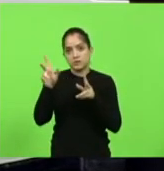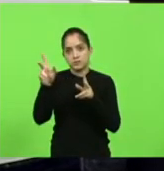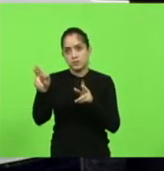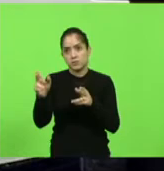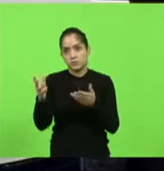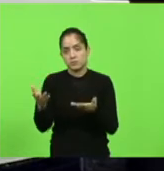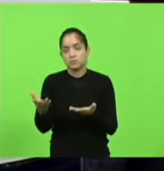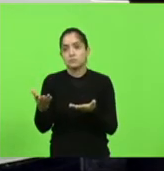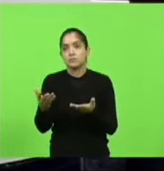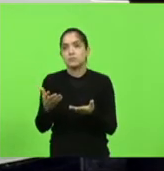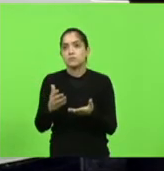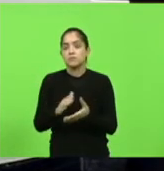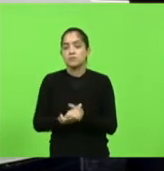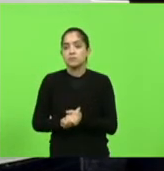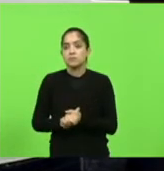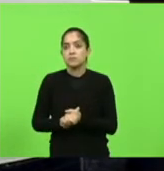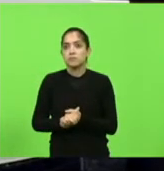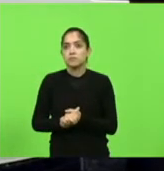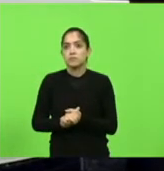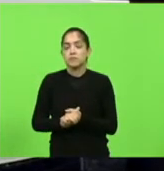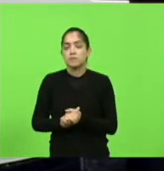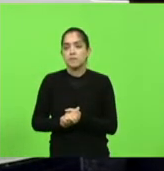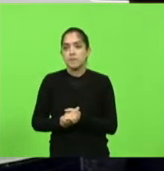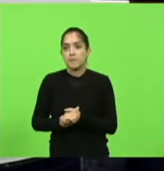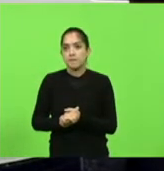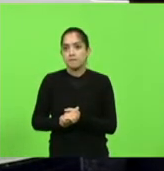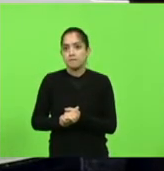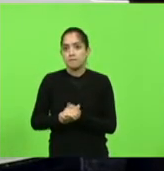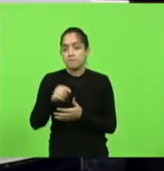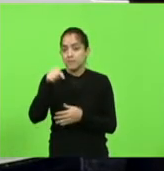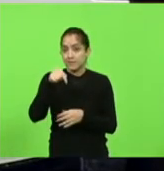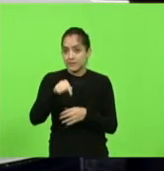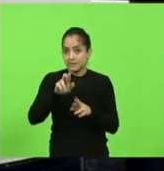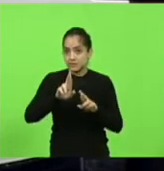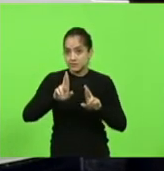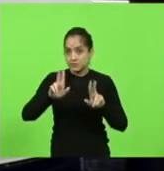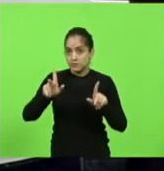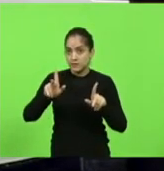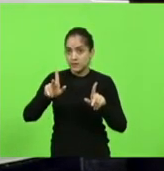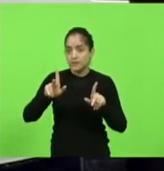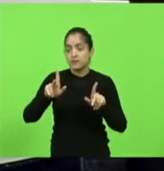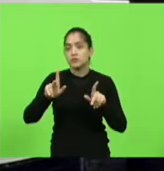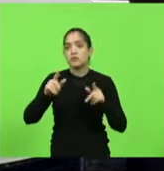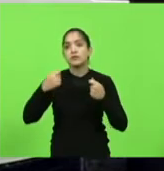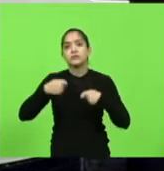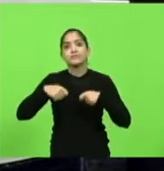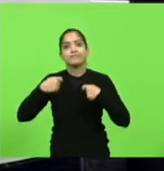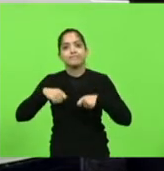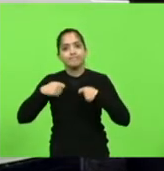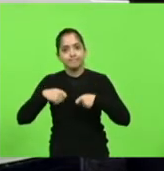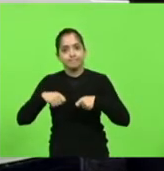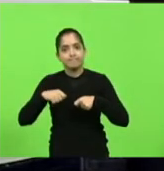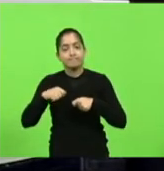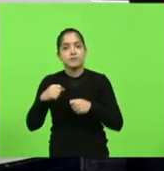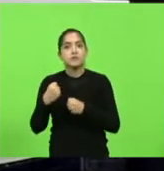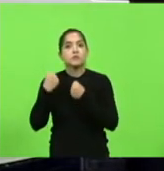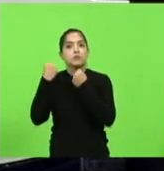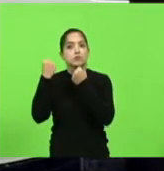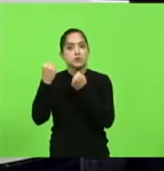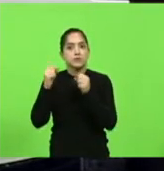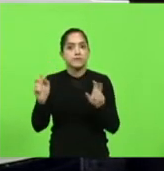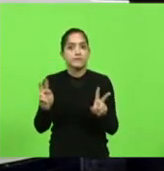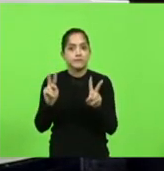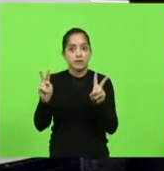que, para aquela situação não chegar em Santa Catarina, nós temos que fortalecer,